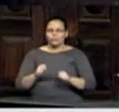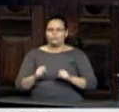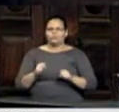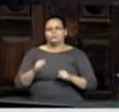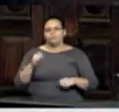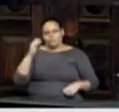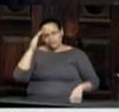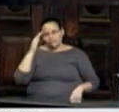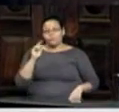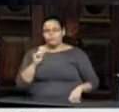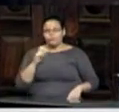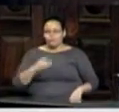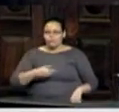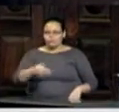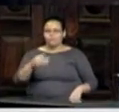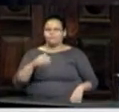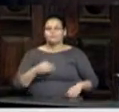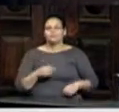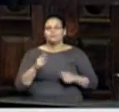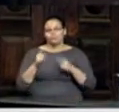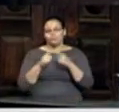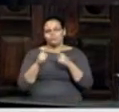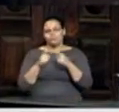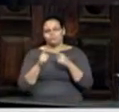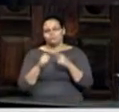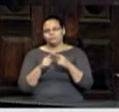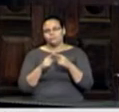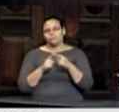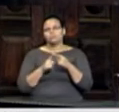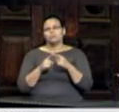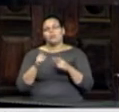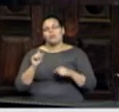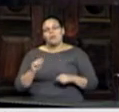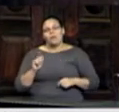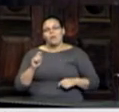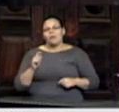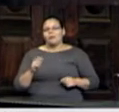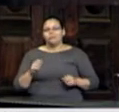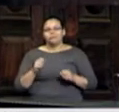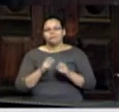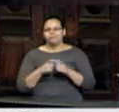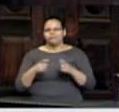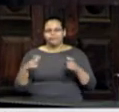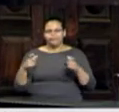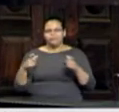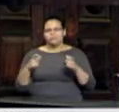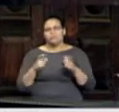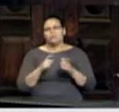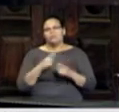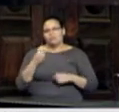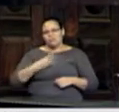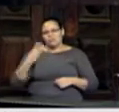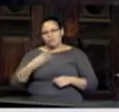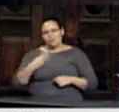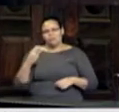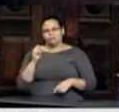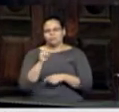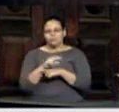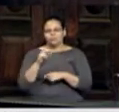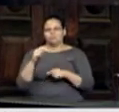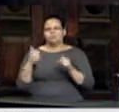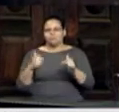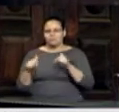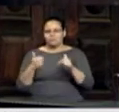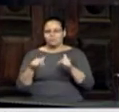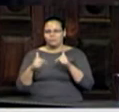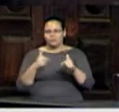vamos enfrentar adiante. O primeiro gatilho está na superlotação de terceirizados que compõem o atual